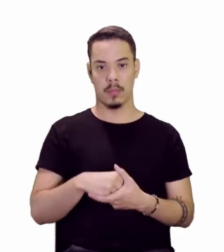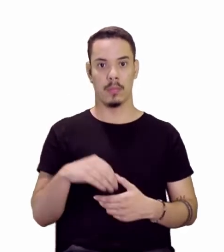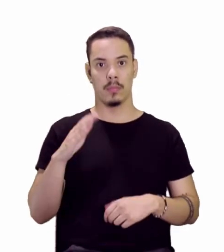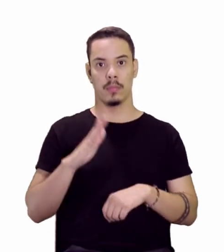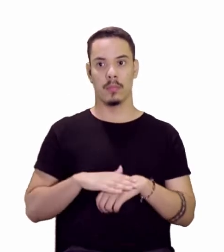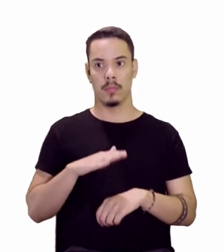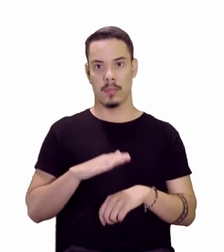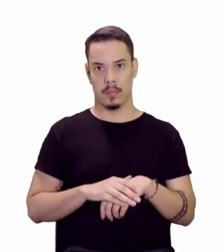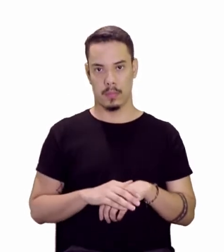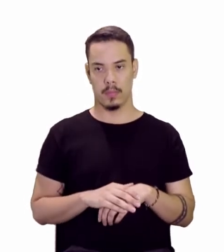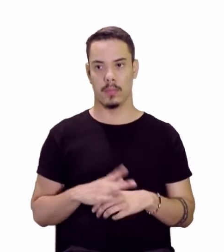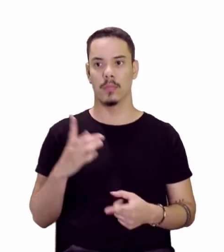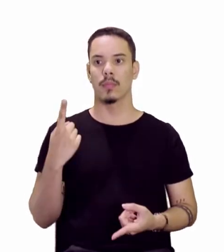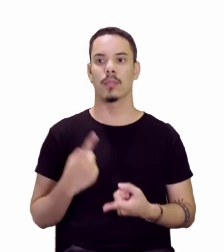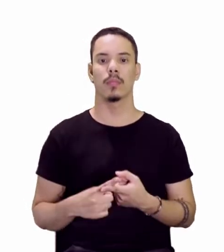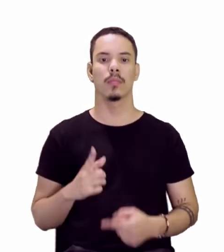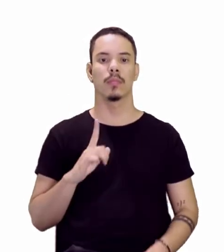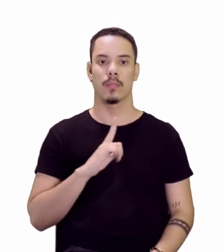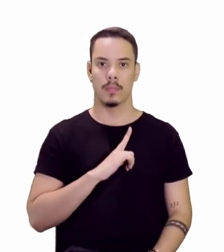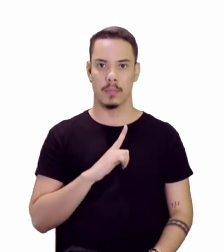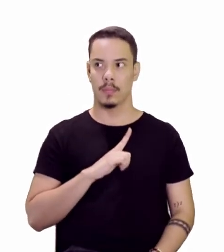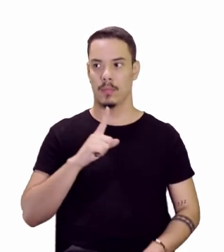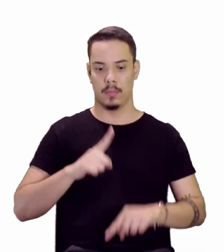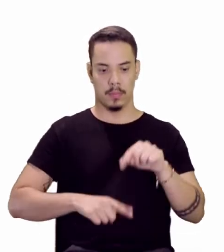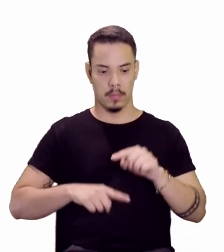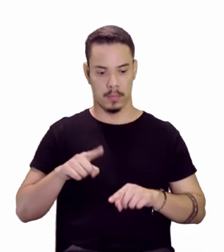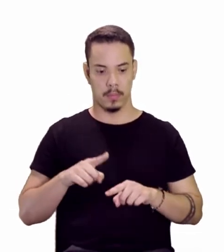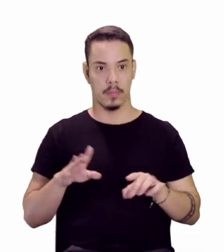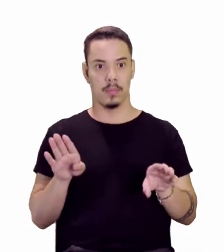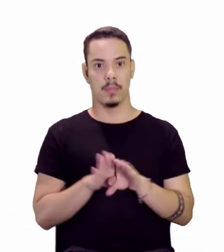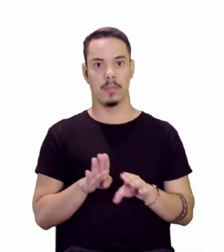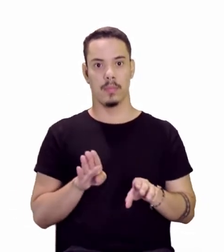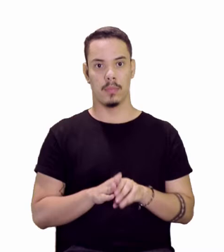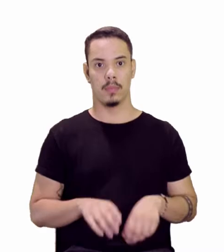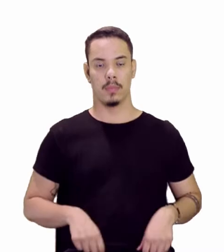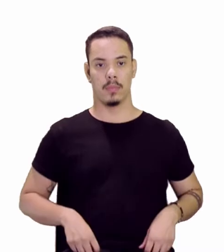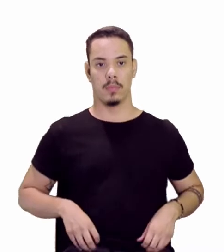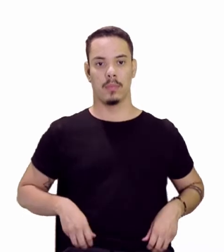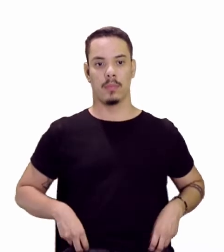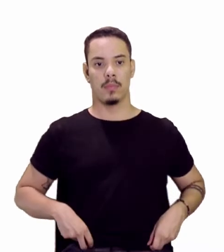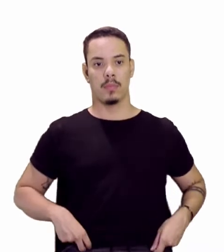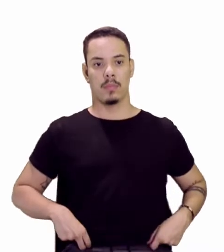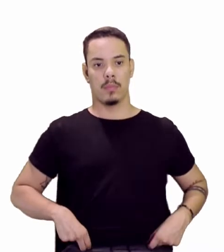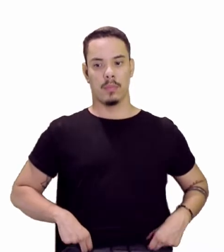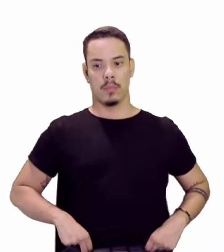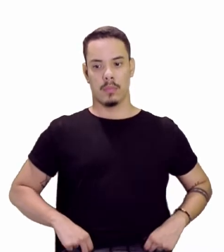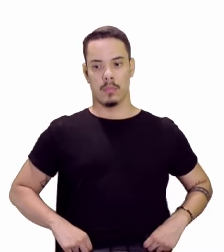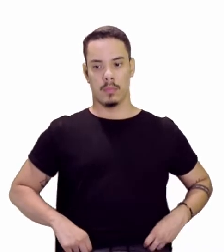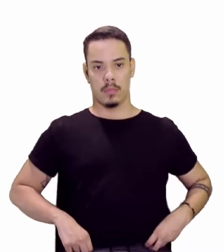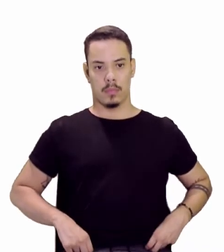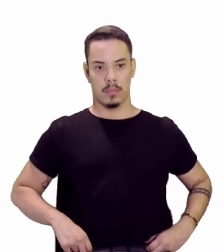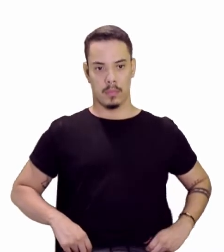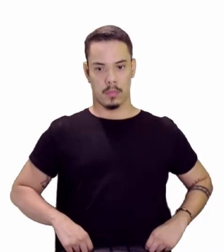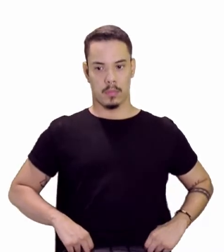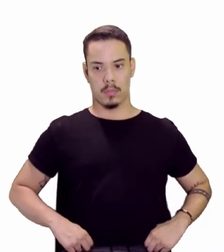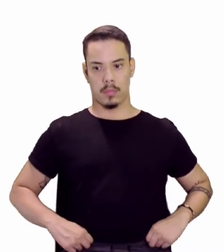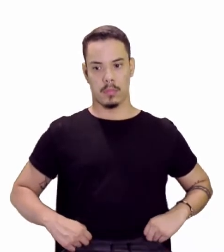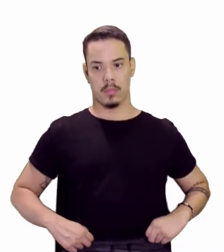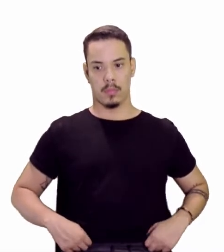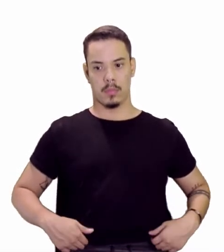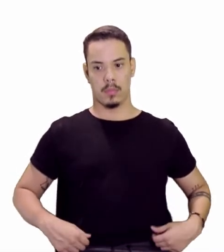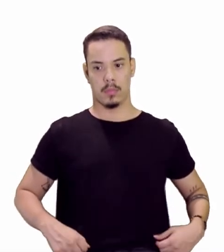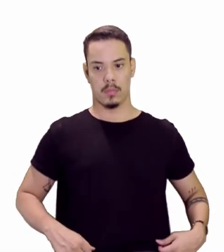gente tem a força exercida pelo objeto e a força exercida pelo líquido no objeto. No objeto. Certo? Então a gente tem